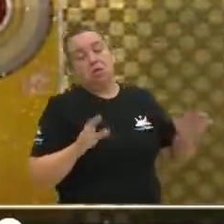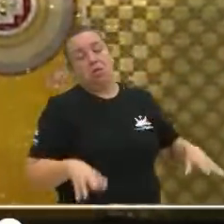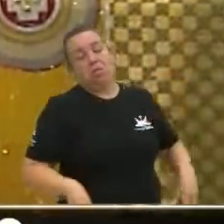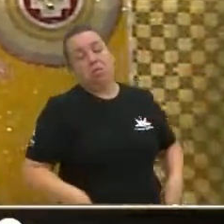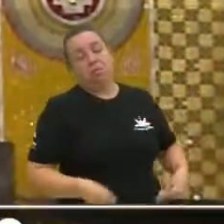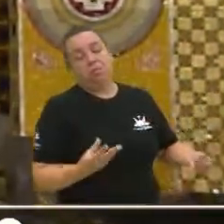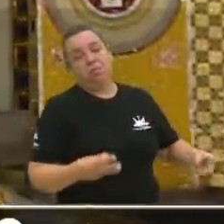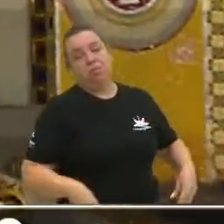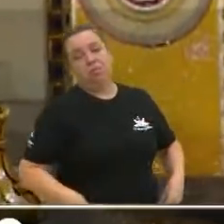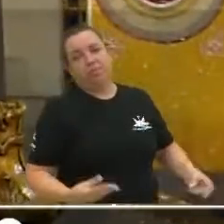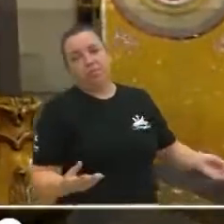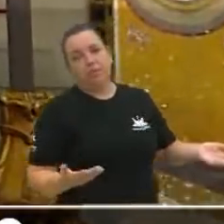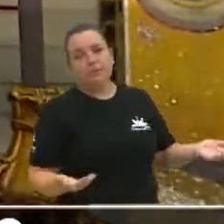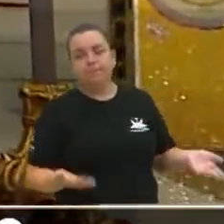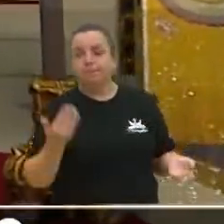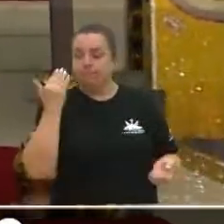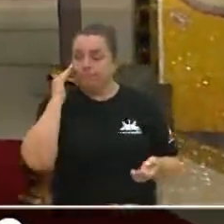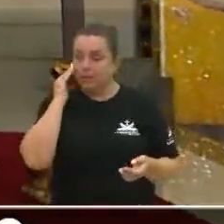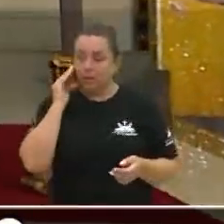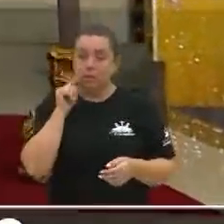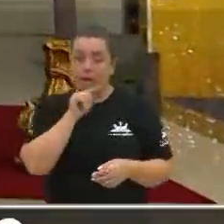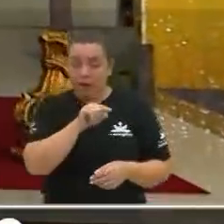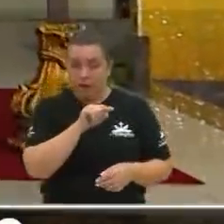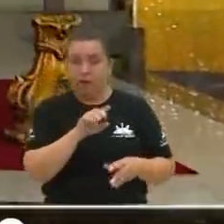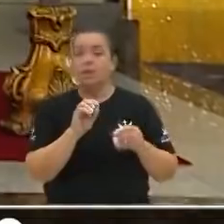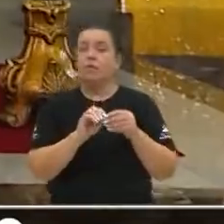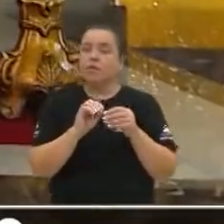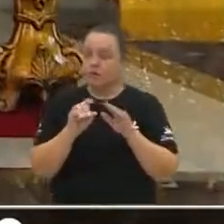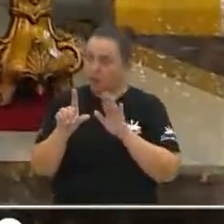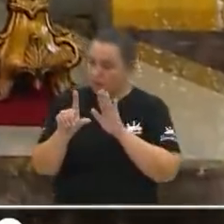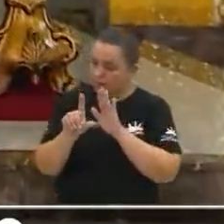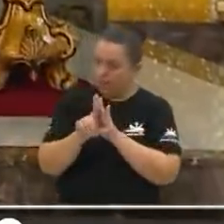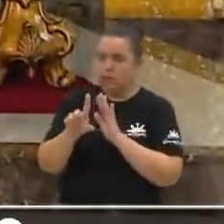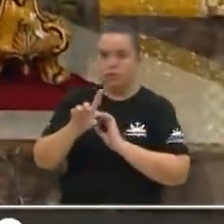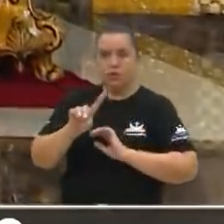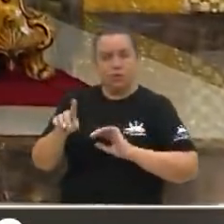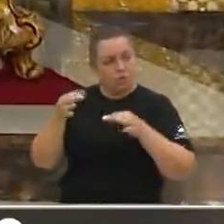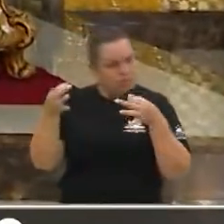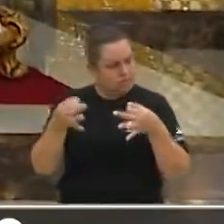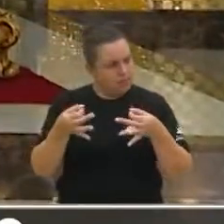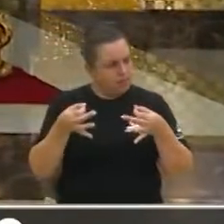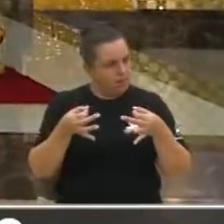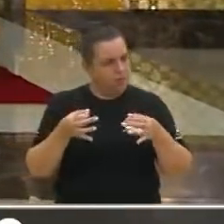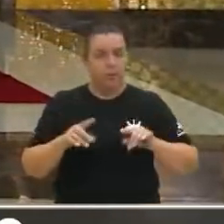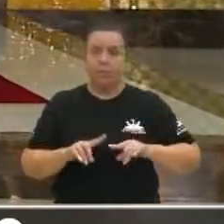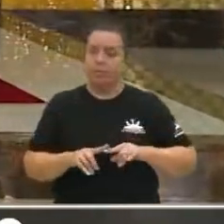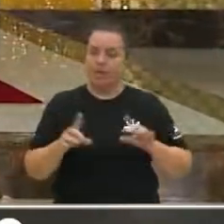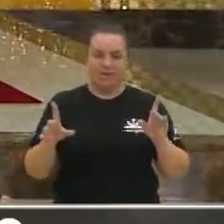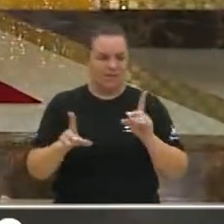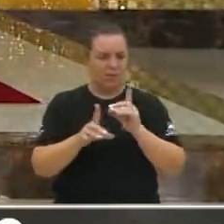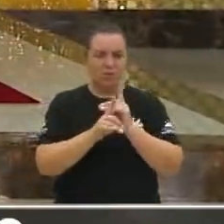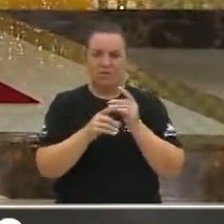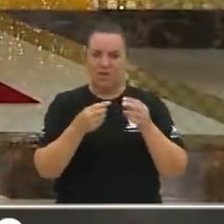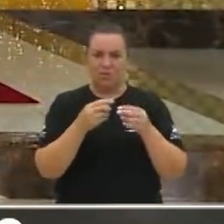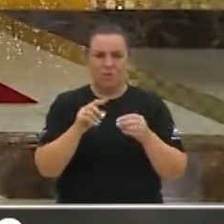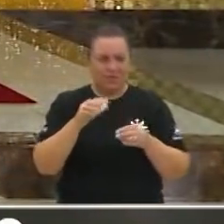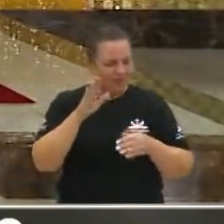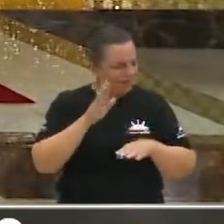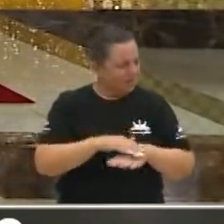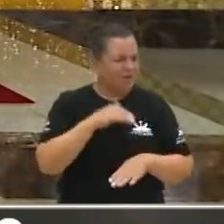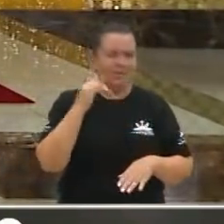entenda bem ele observava os mandamentos mas não tinha encontrado que era essencialmente